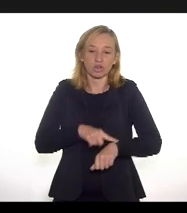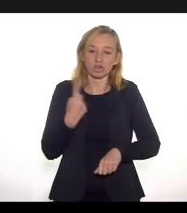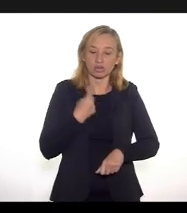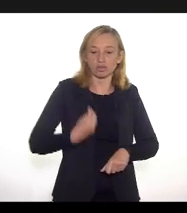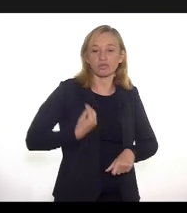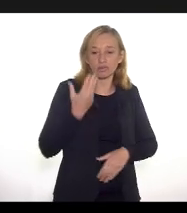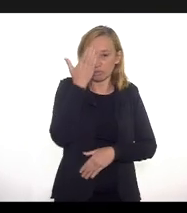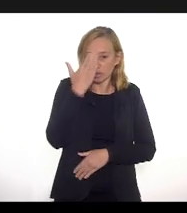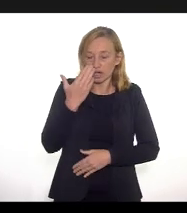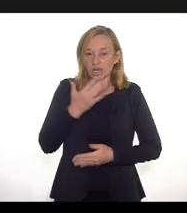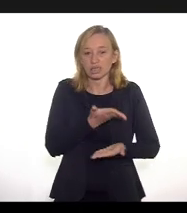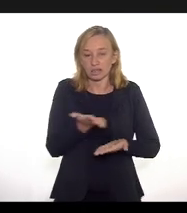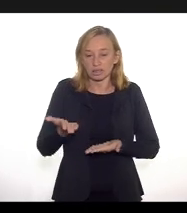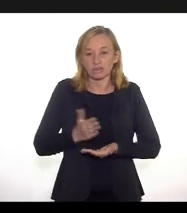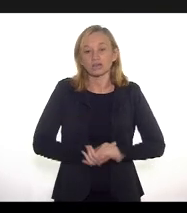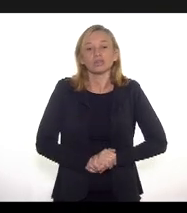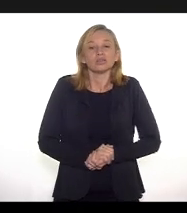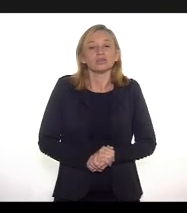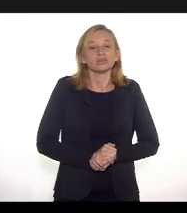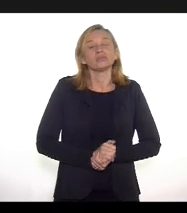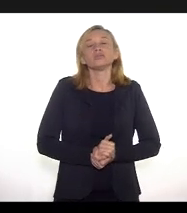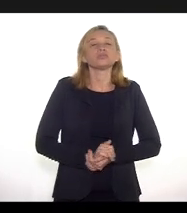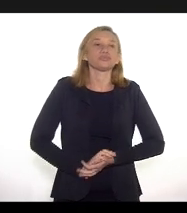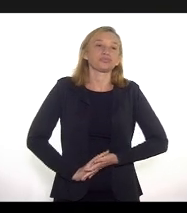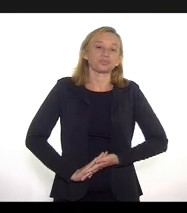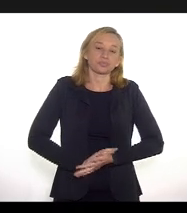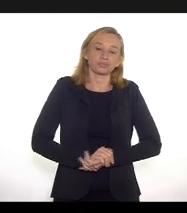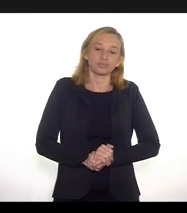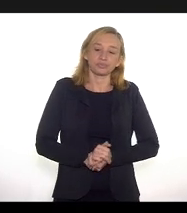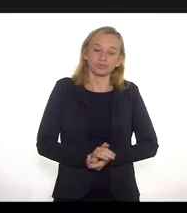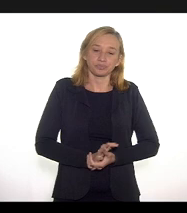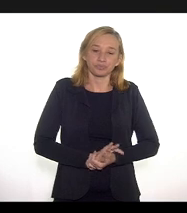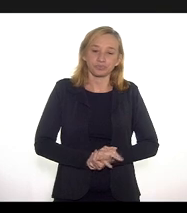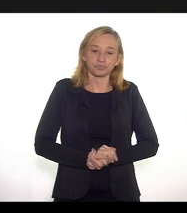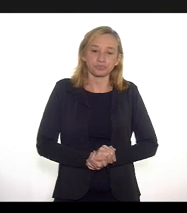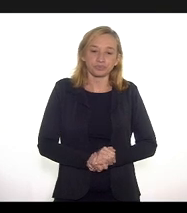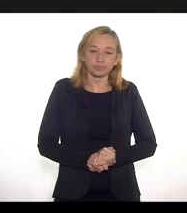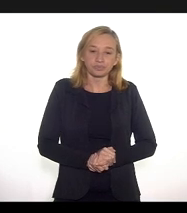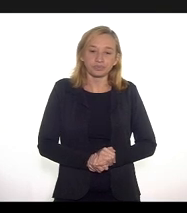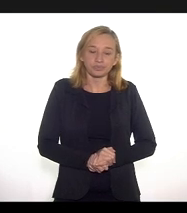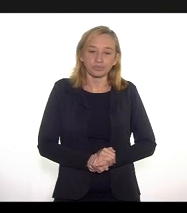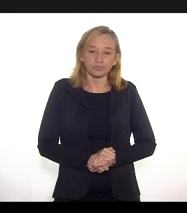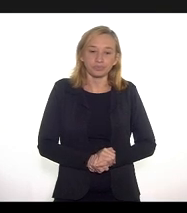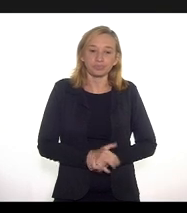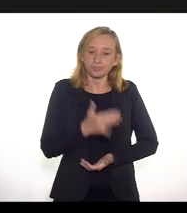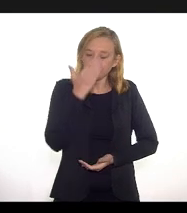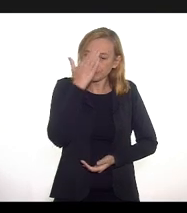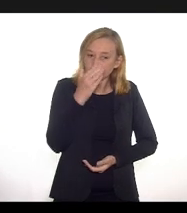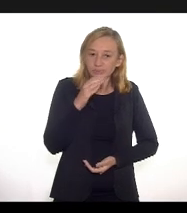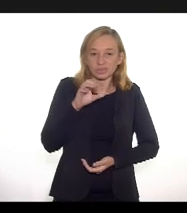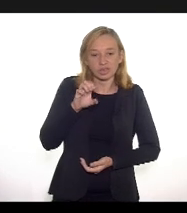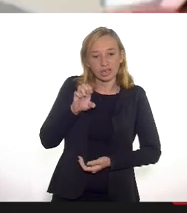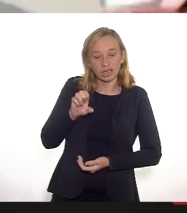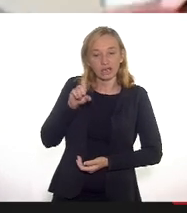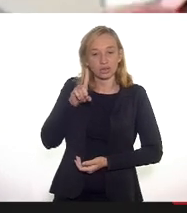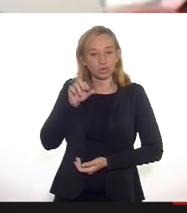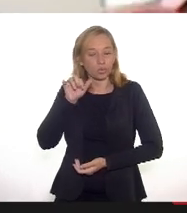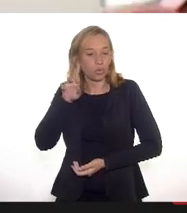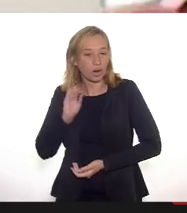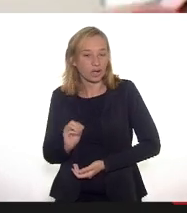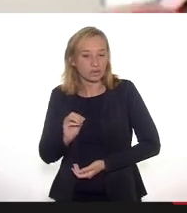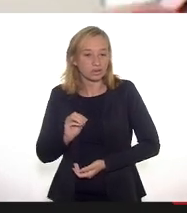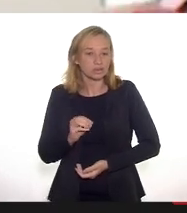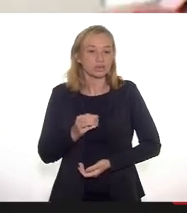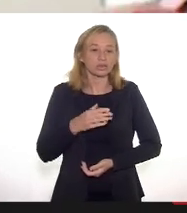Muito obrigado, agradeço aí o espaço cedido pela comissão. Obrigado, Eduardo. Gostaria de chamar